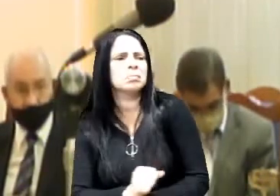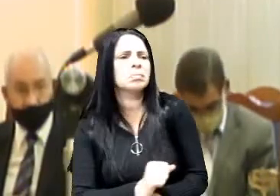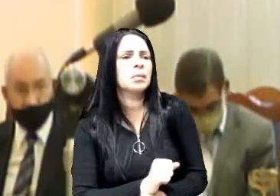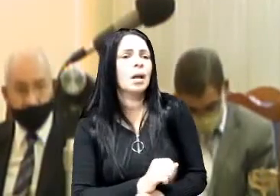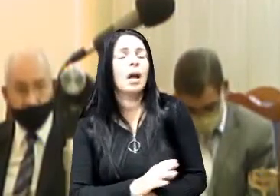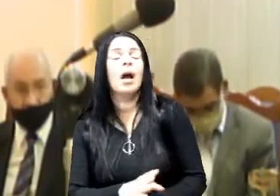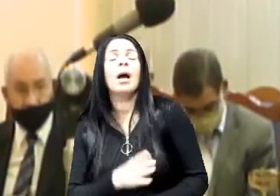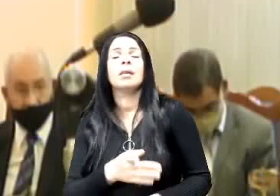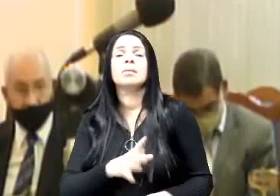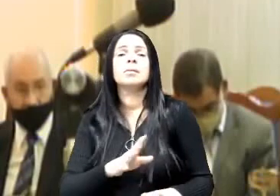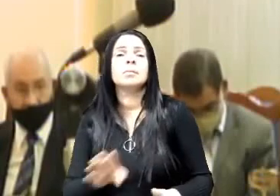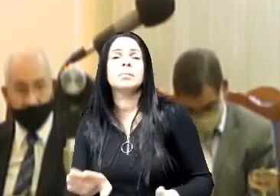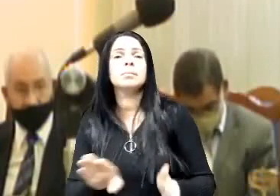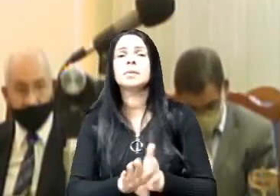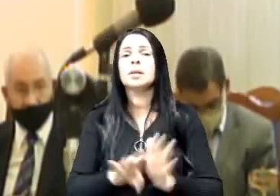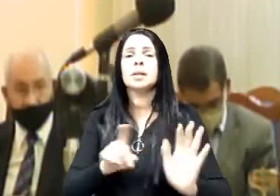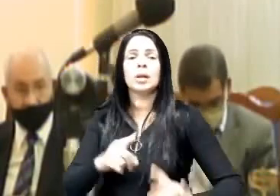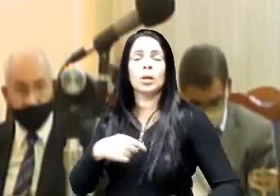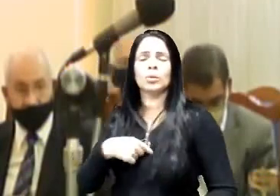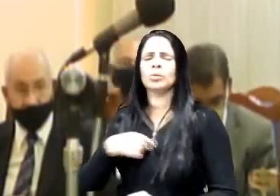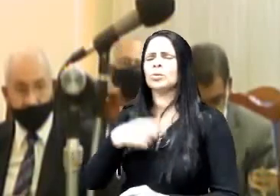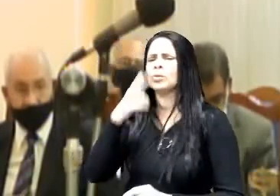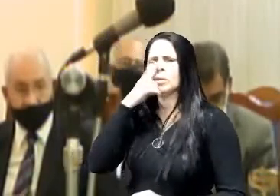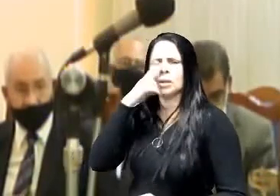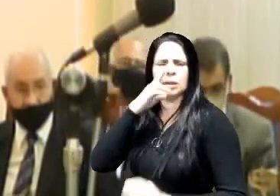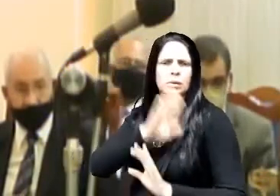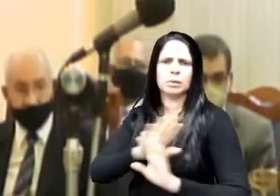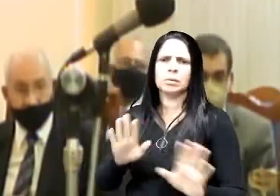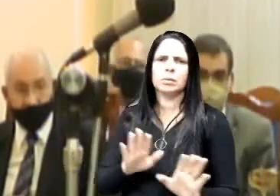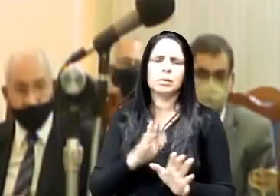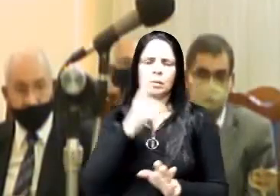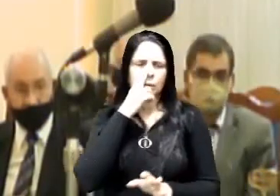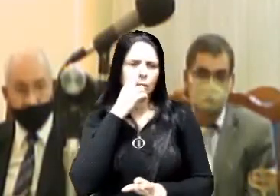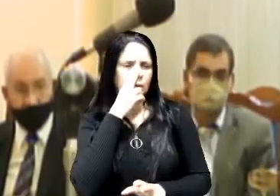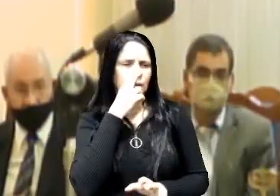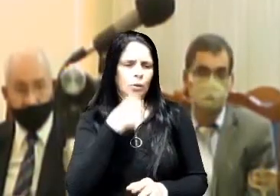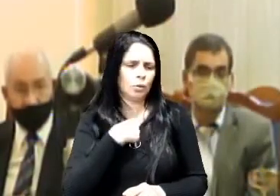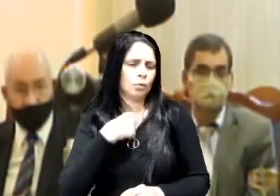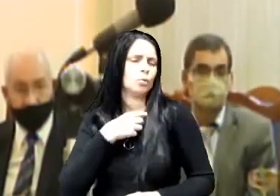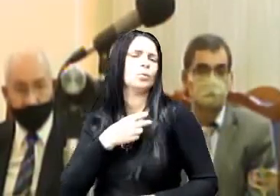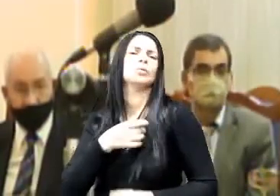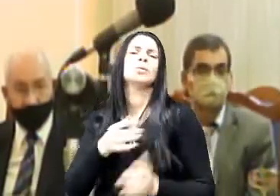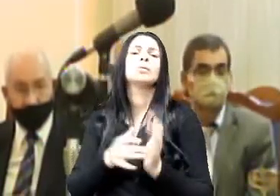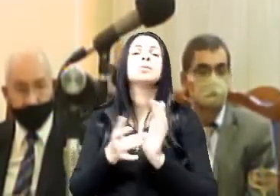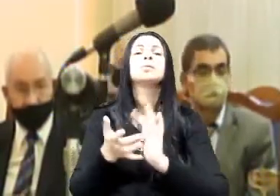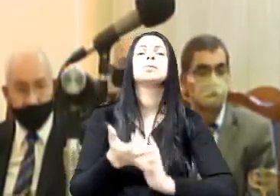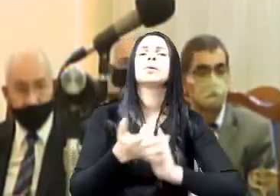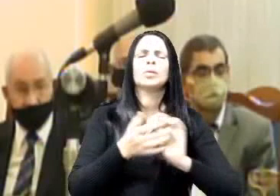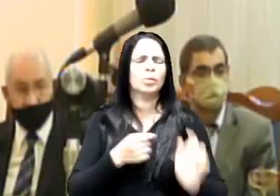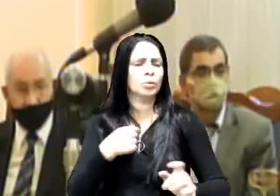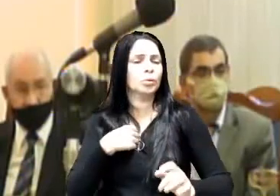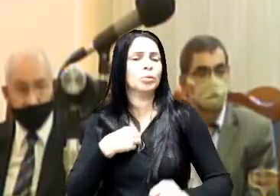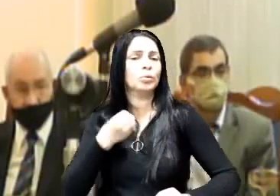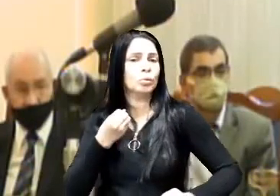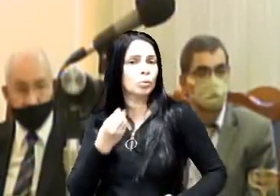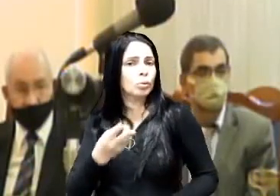Estou em Cristo. Sou um cristão, eu sou de Cristo, eu sou mais que